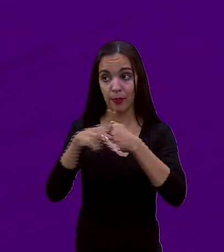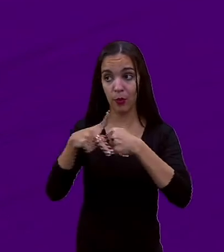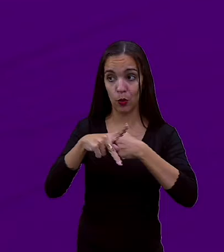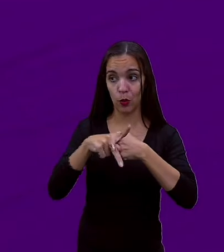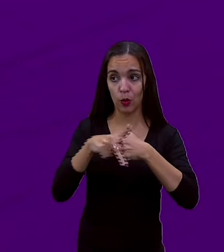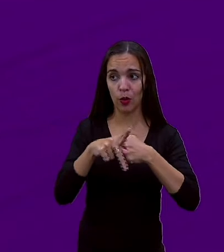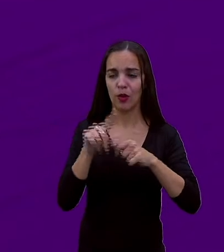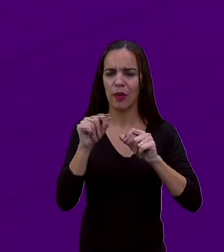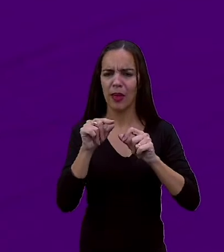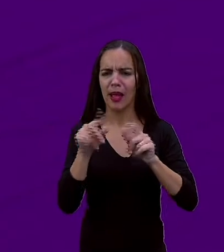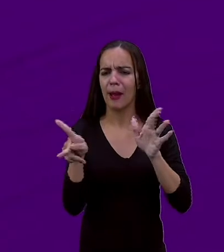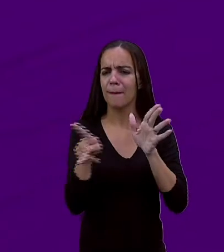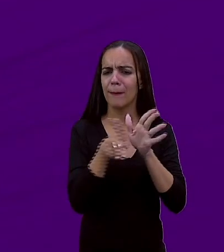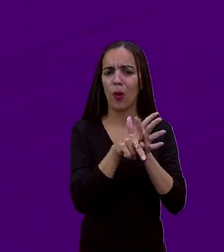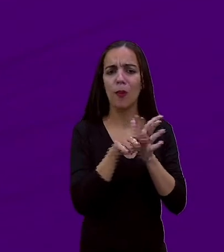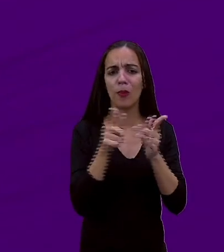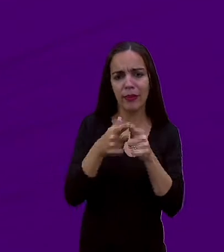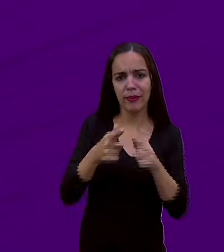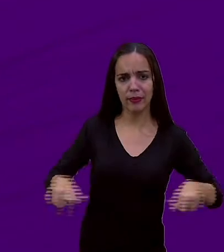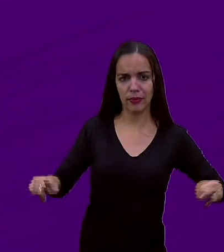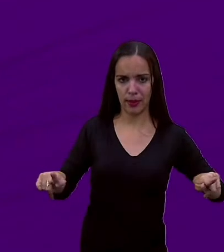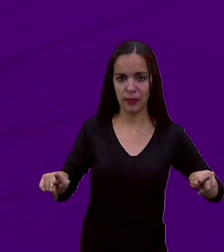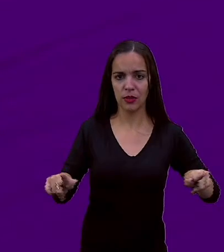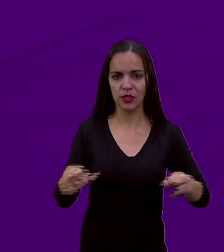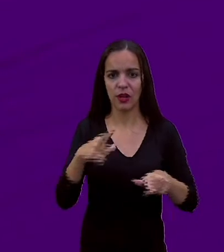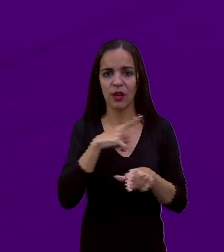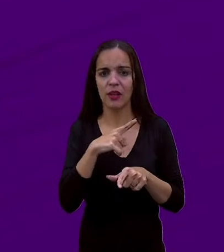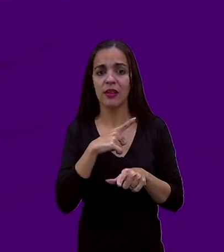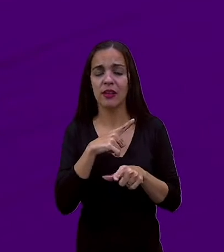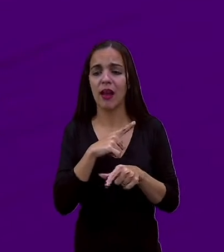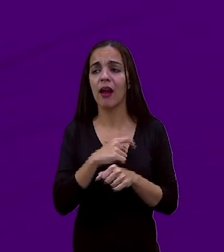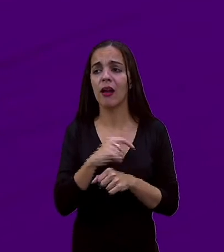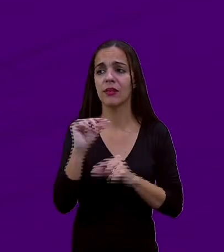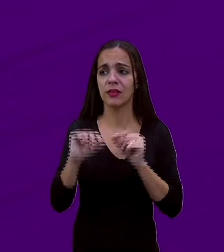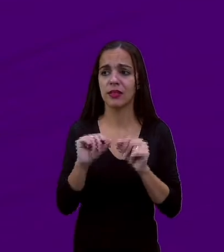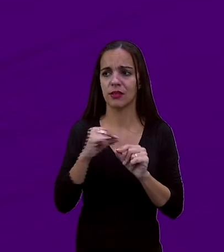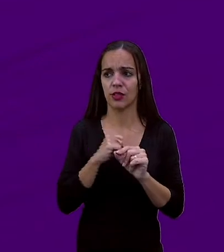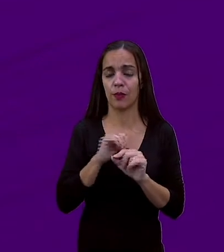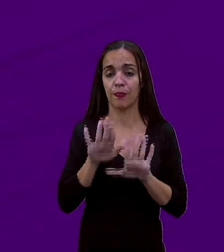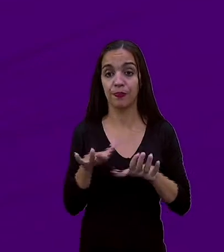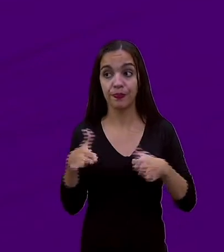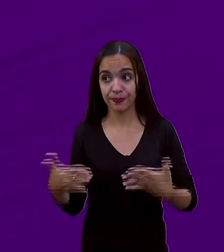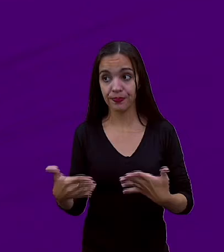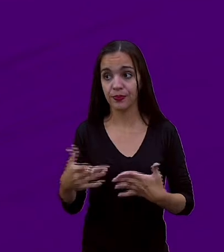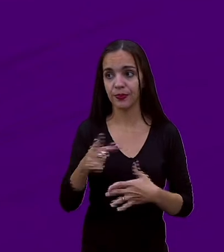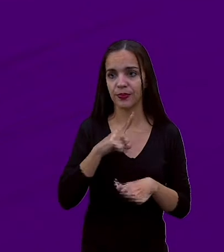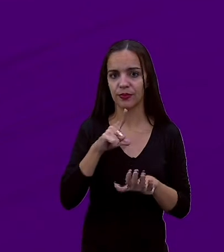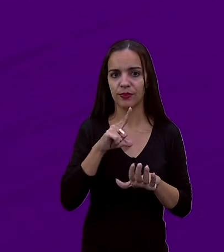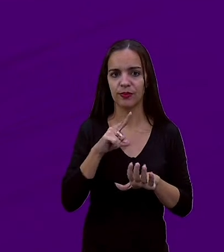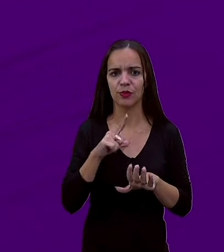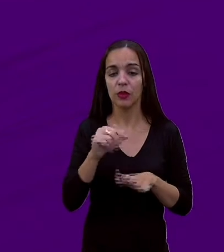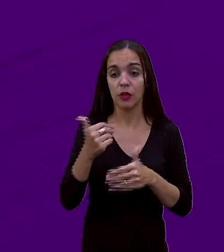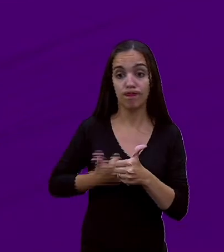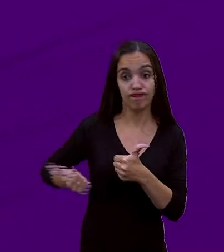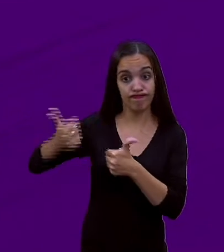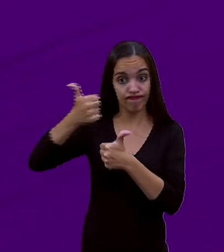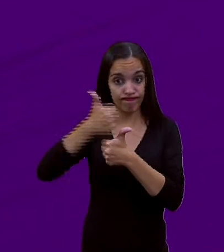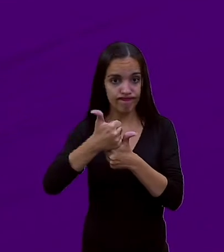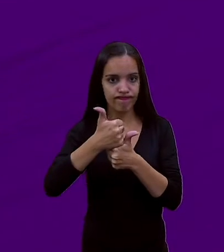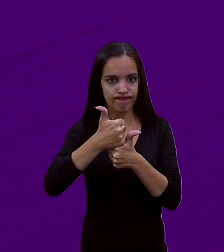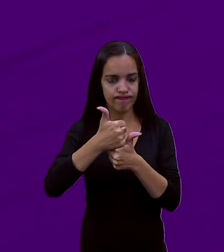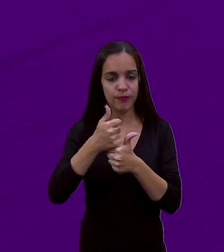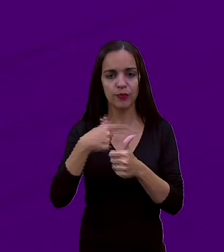classe gramatical que ele está em função do substantivo. Ou seja, ele pode substituir de